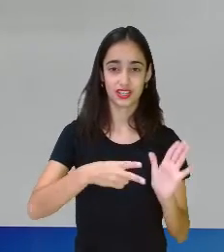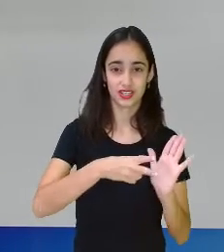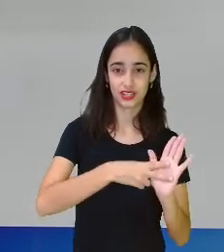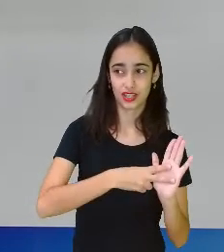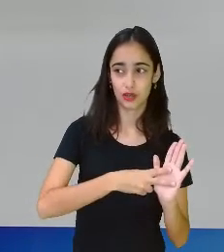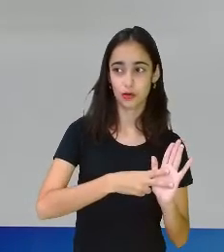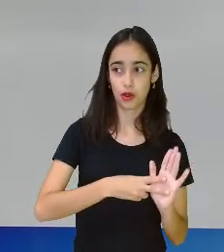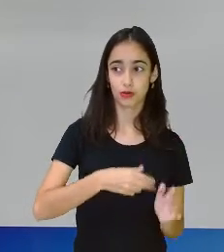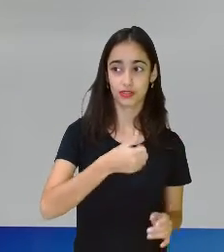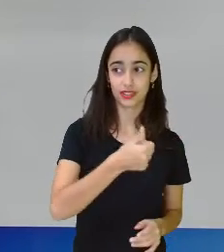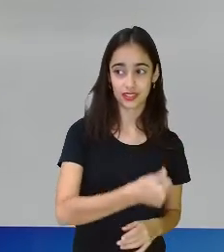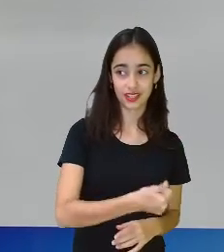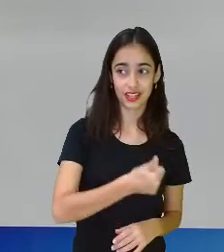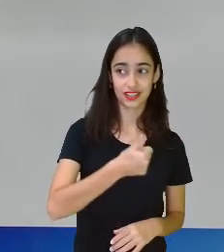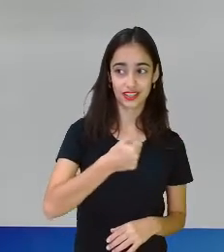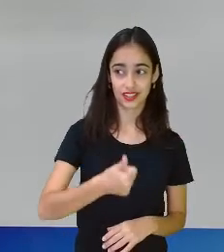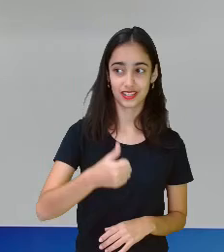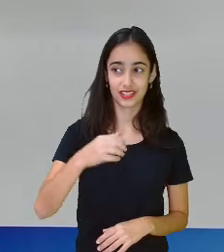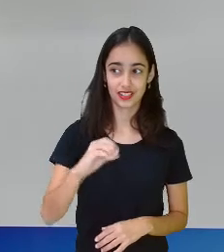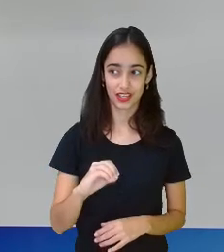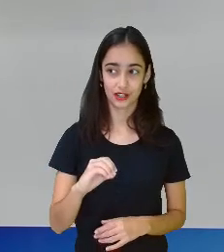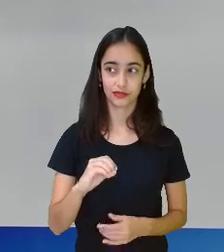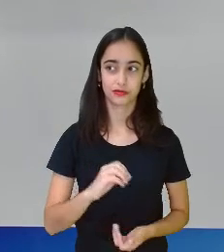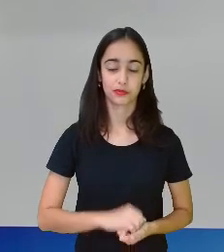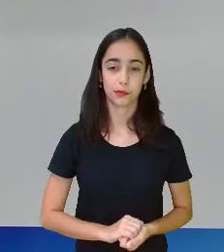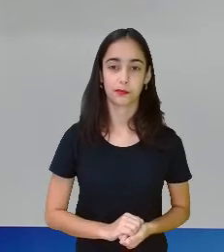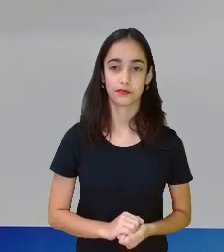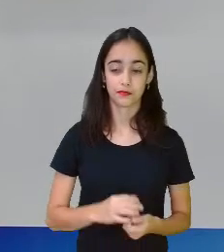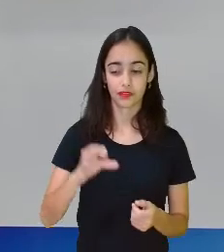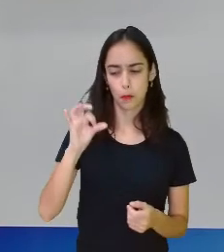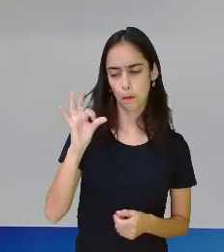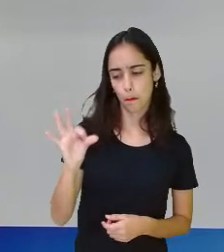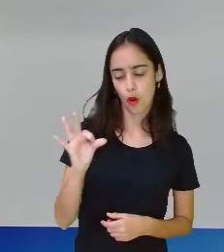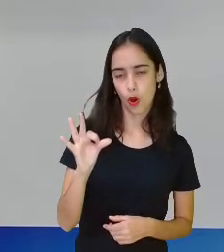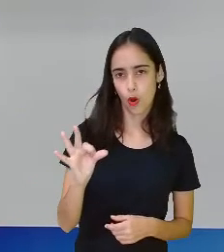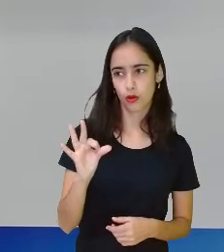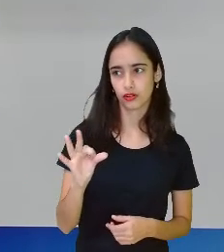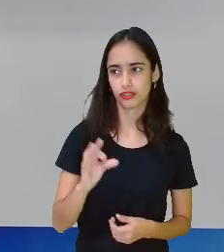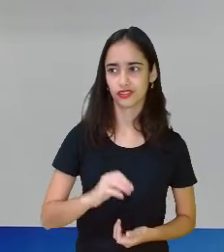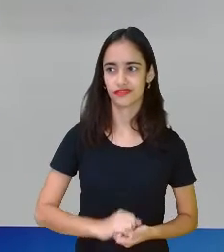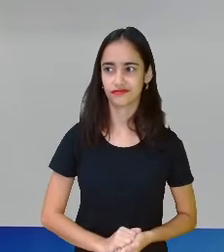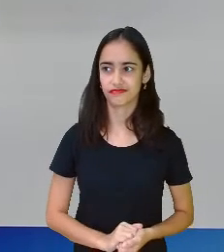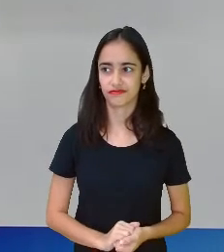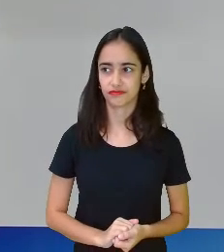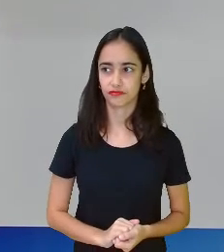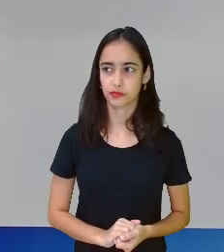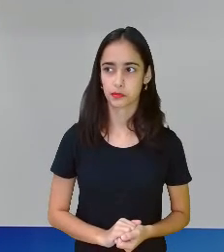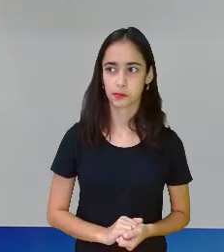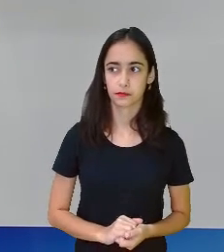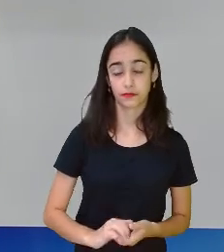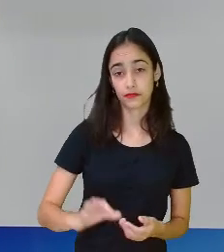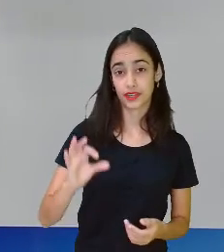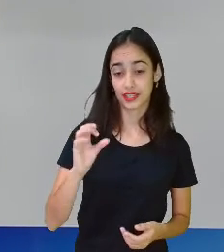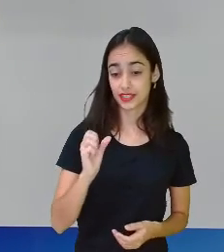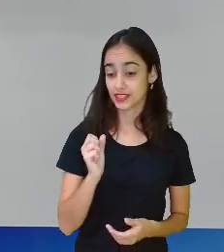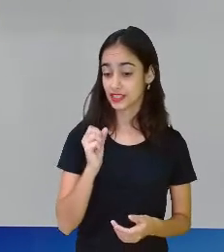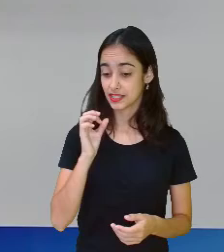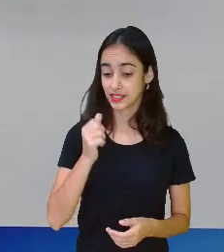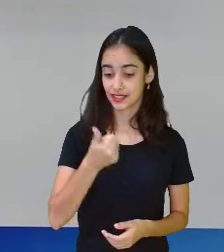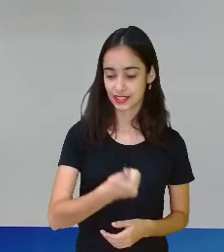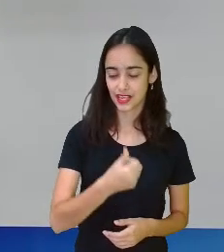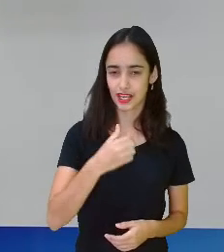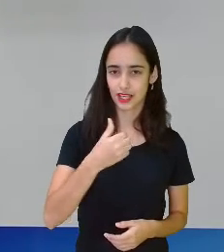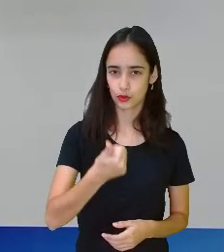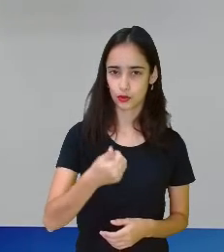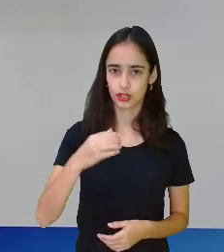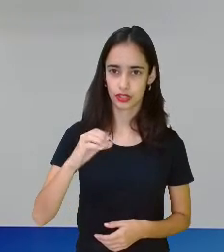11, 110 bolinhas. Oxente, bolinhas de gude, tá? Esse figurinhas aqui tá